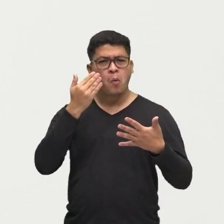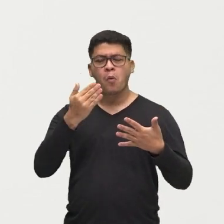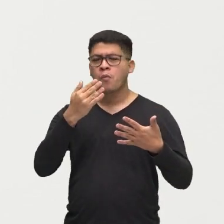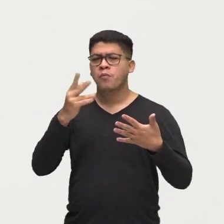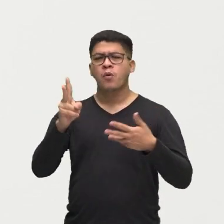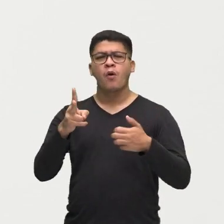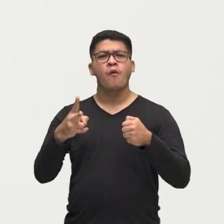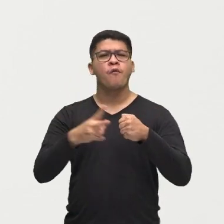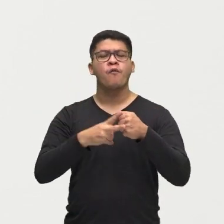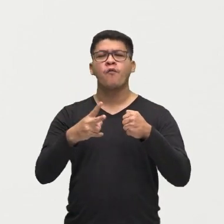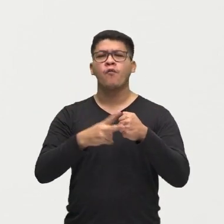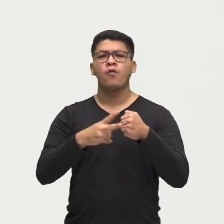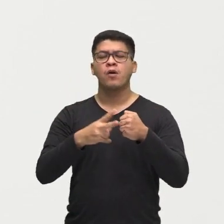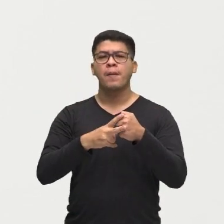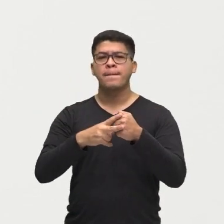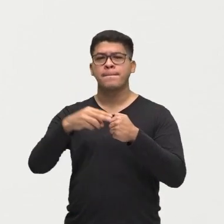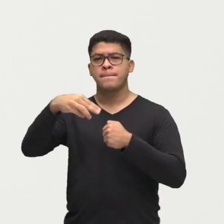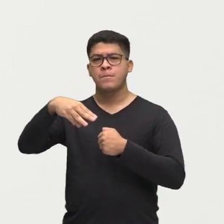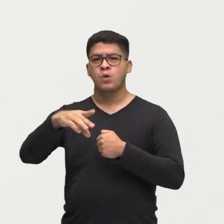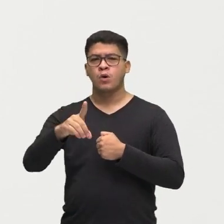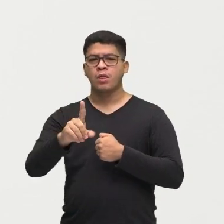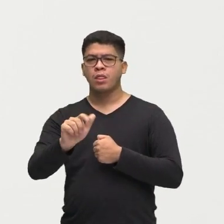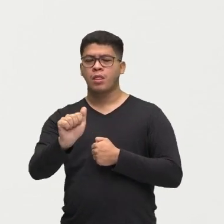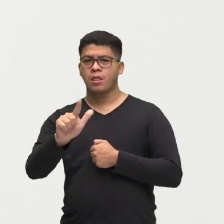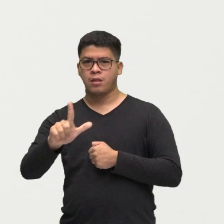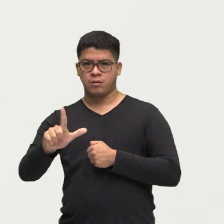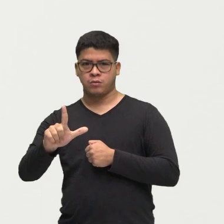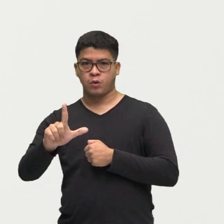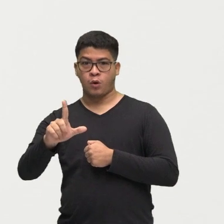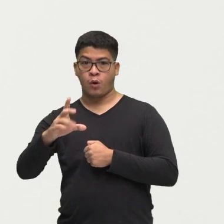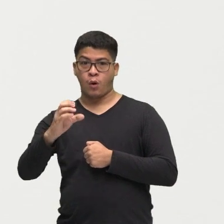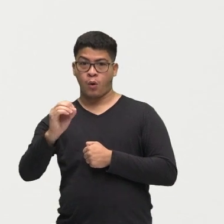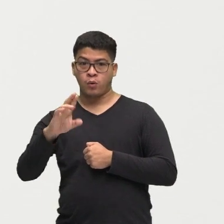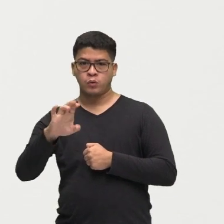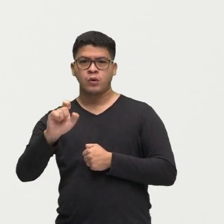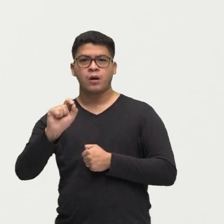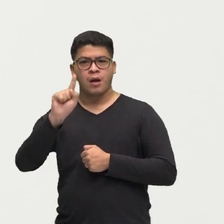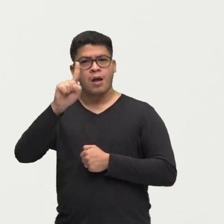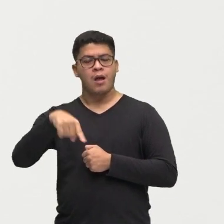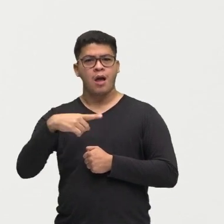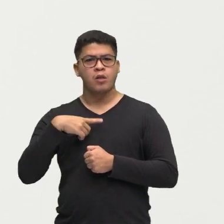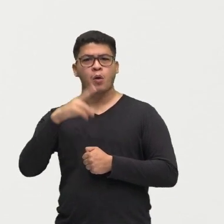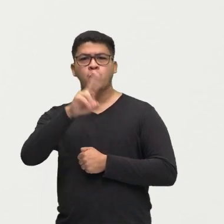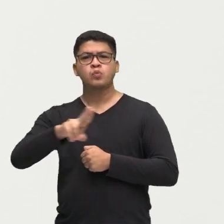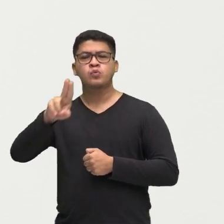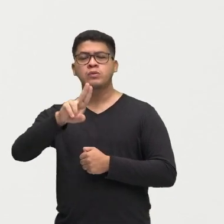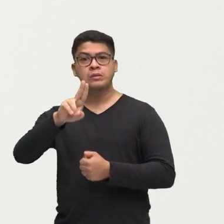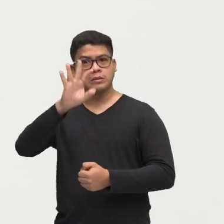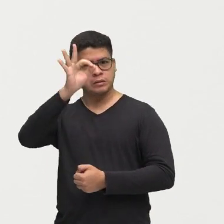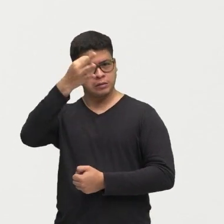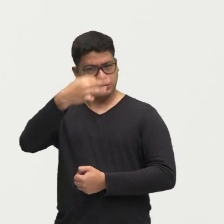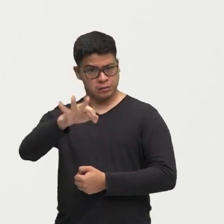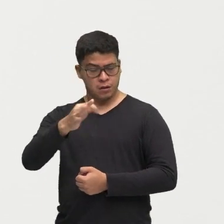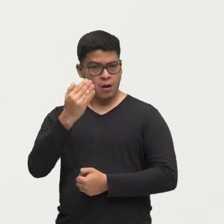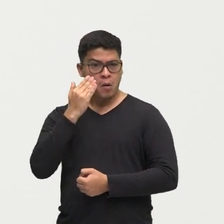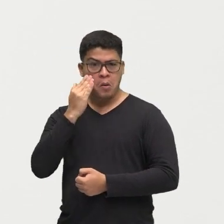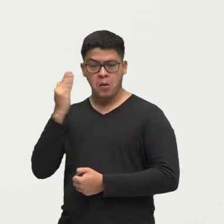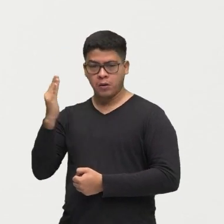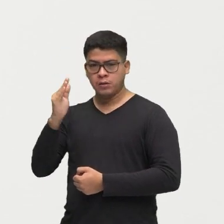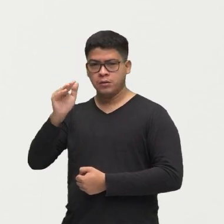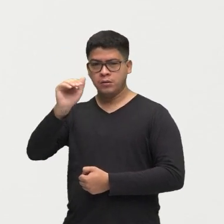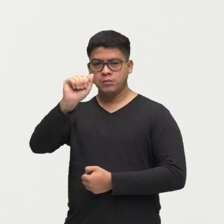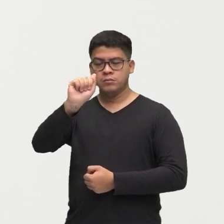verbo modal could está usado corretamente. Lembrem sempre de ler com